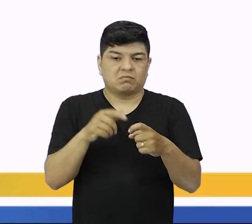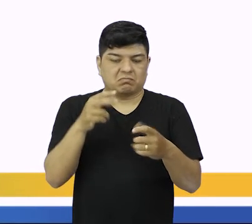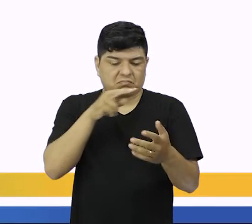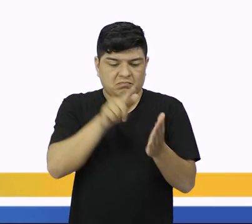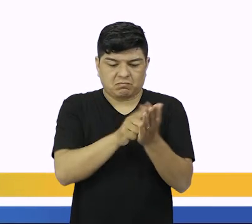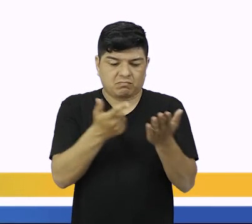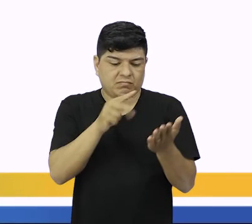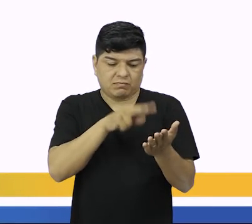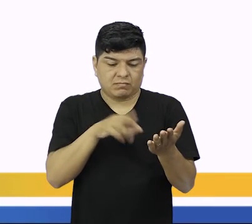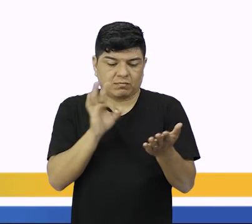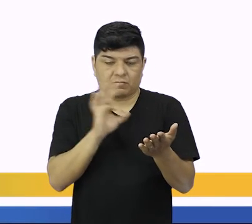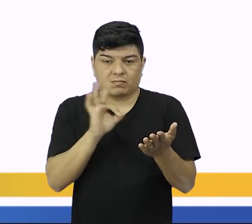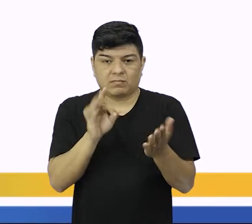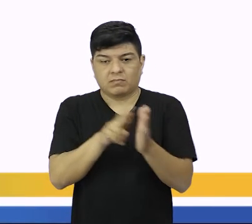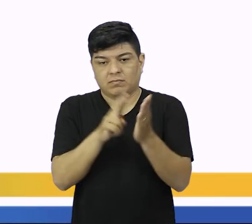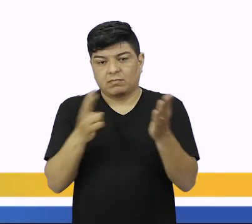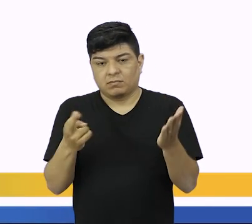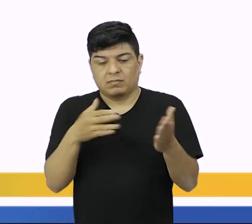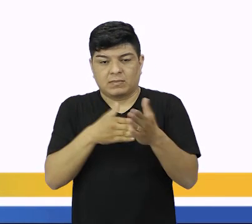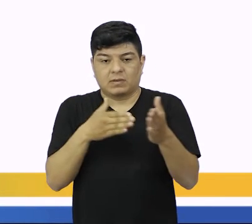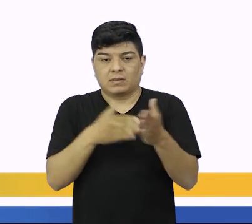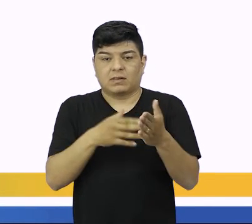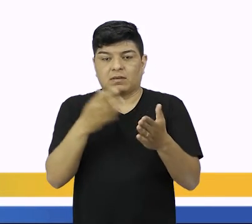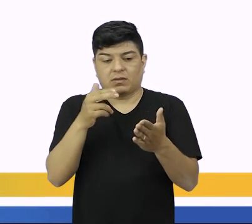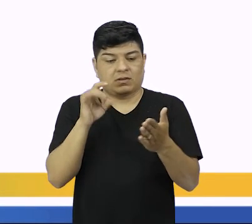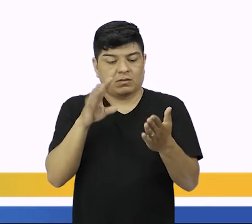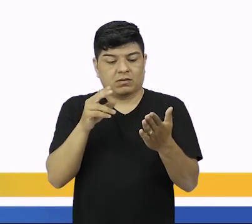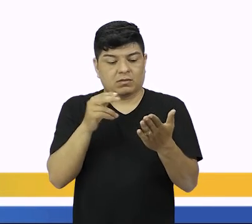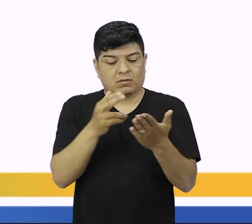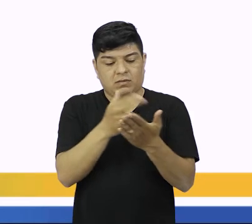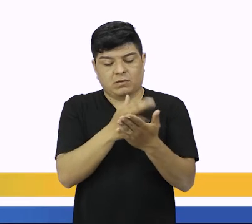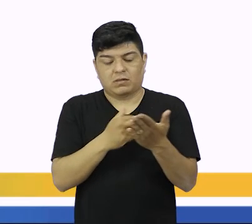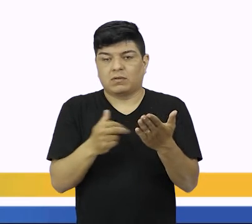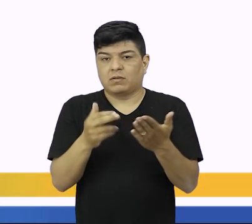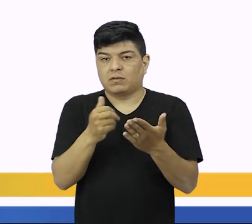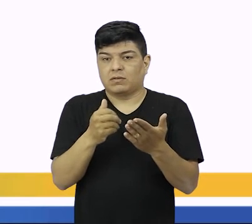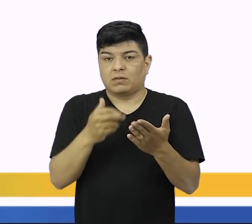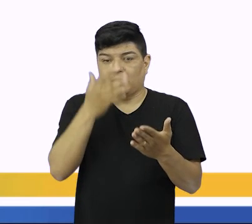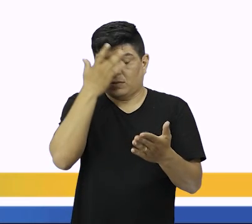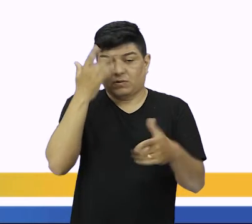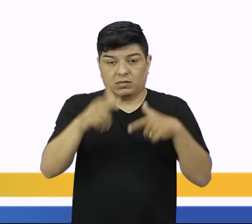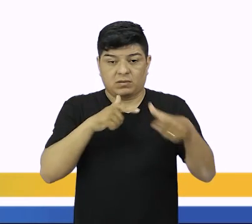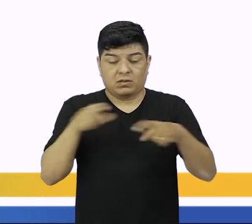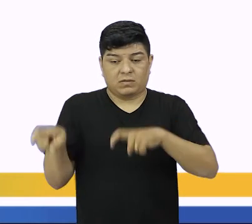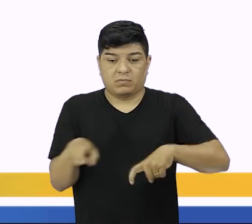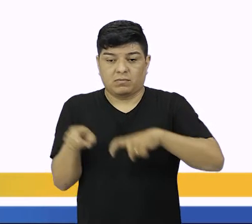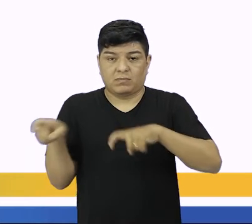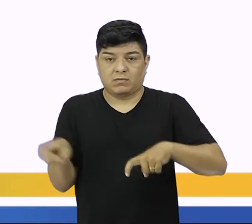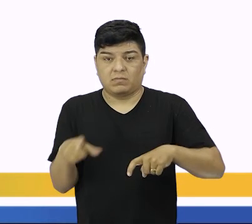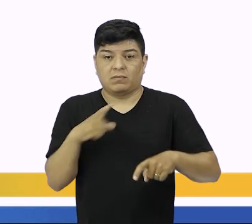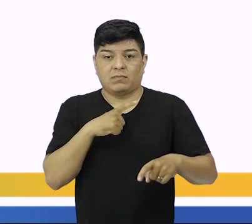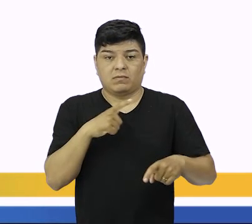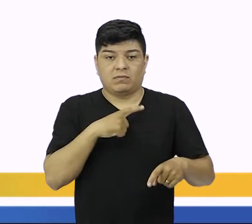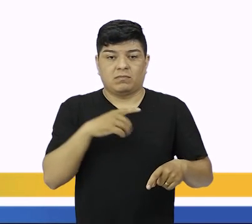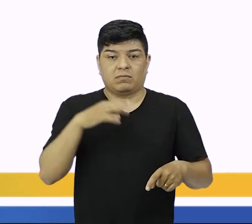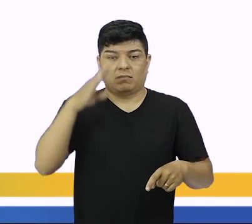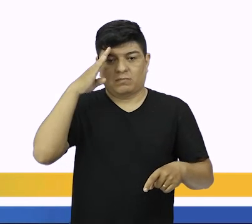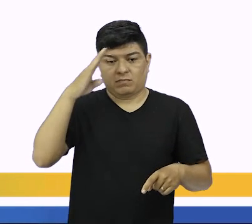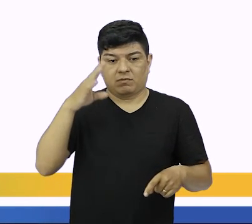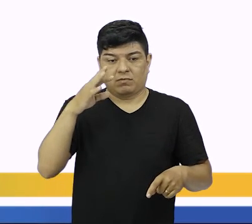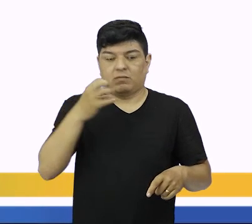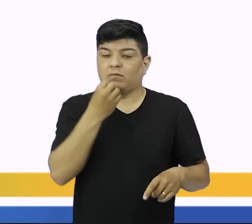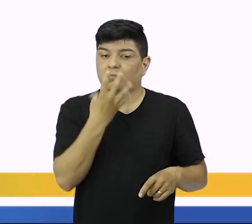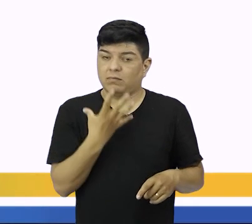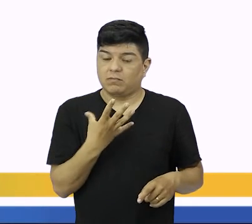nem revistas, nas quais se limita a ver as figuras, o trabalhador rural, a não ser em casos esporádicos, tem um patrão na conta do